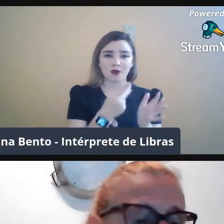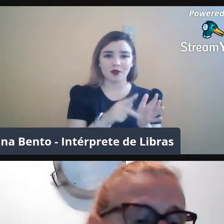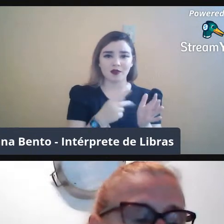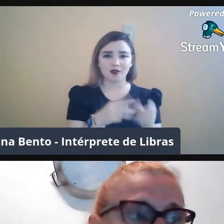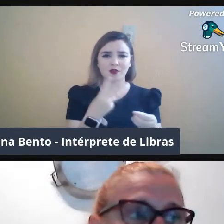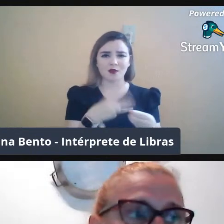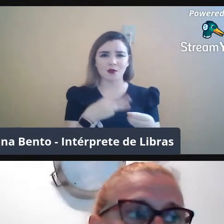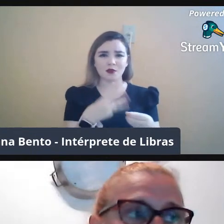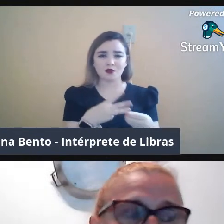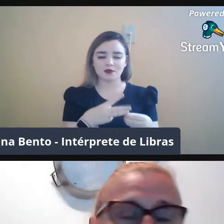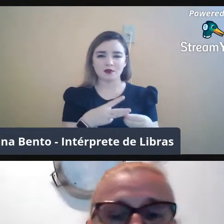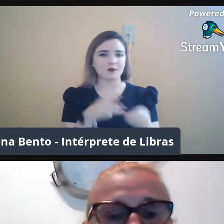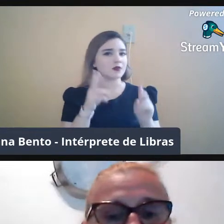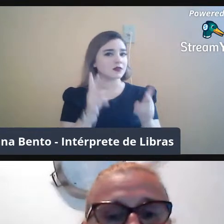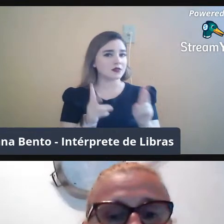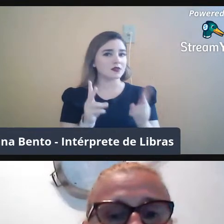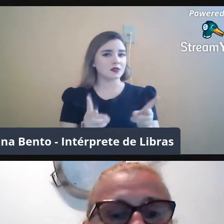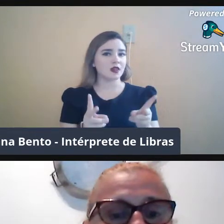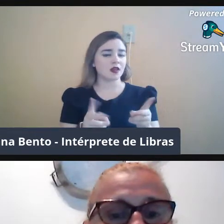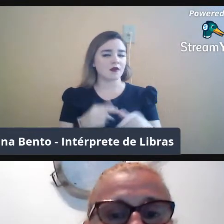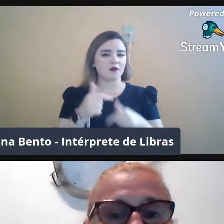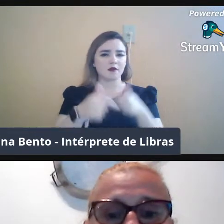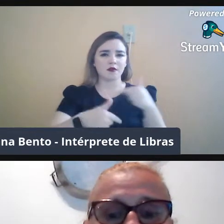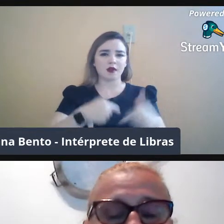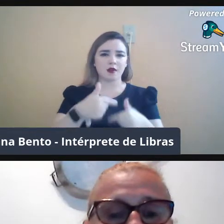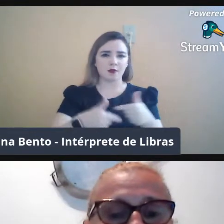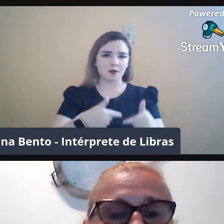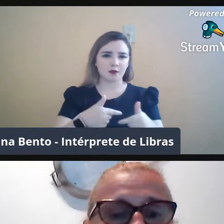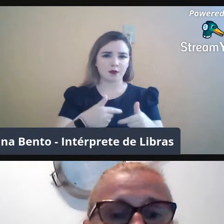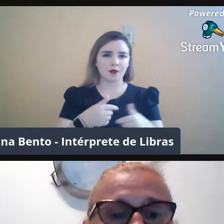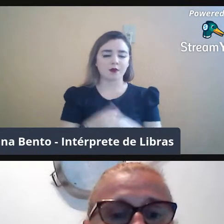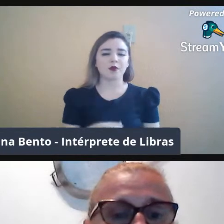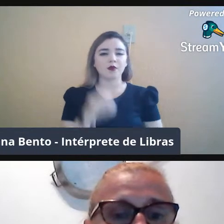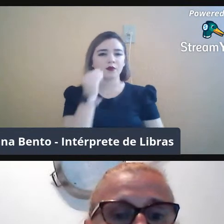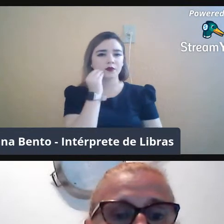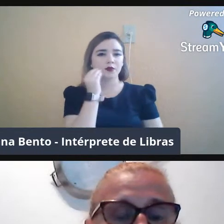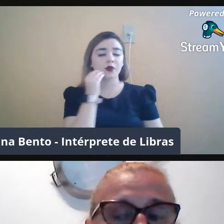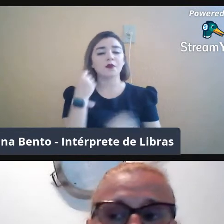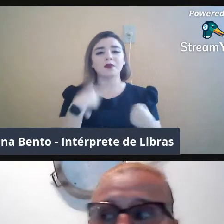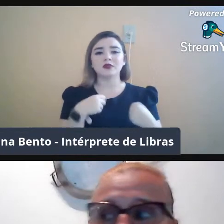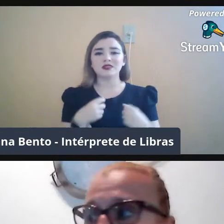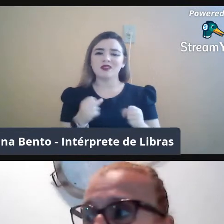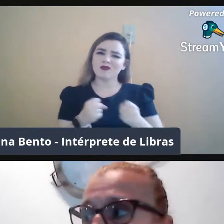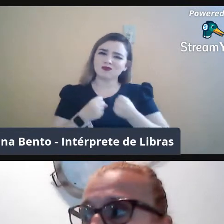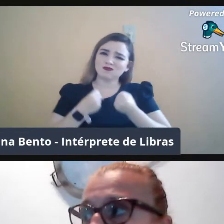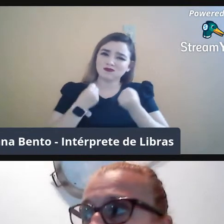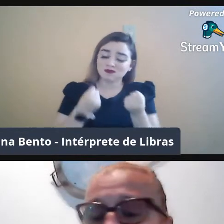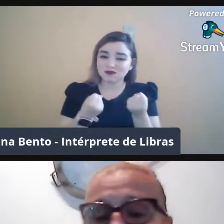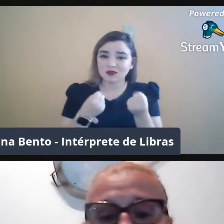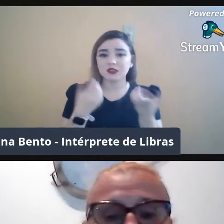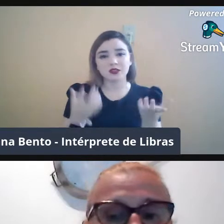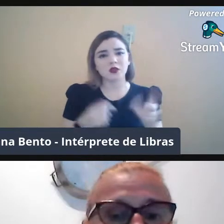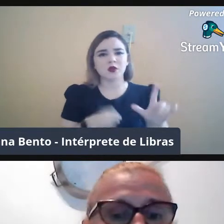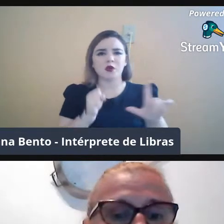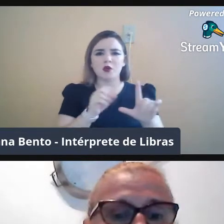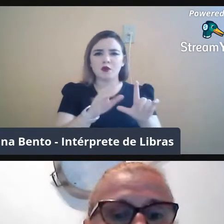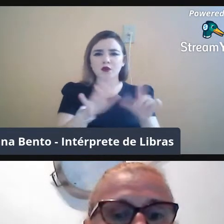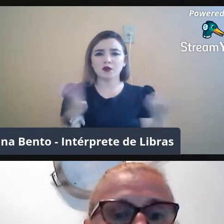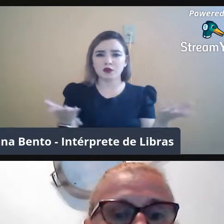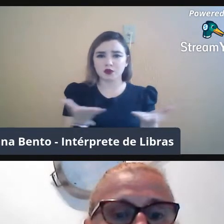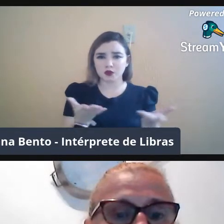vai ser publicado, você precisa se debruçar no tema. Então, essa live de hoje é uma live que